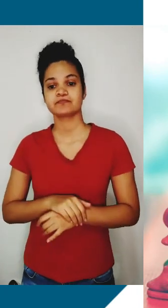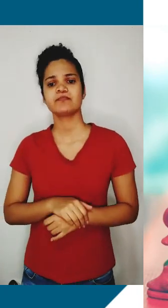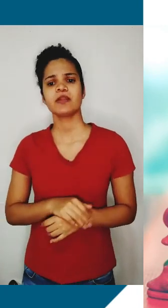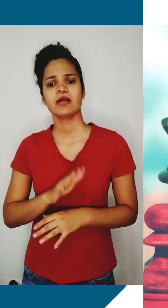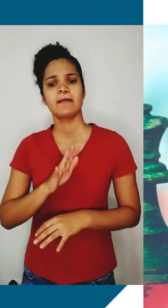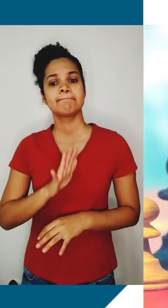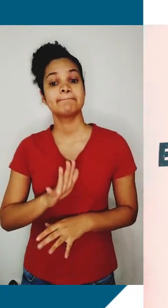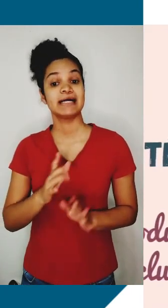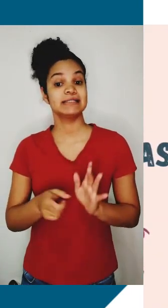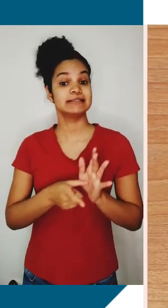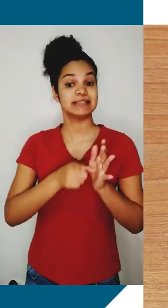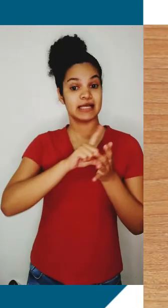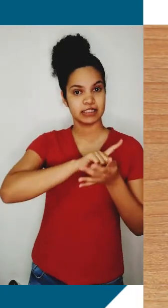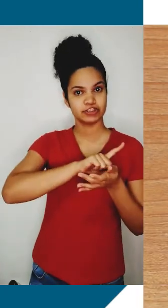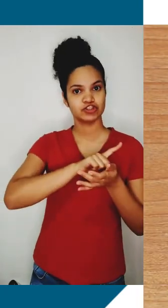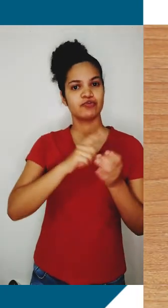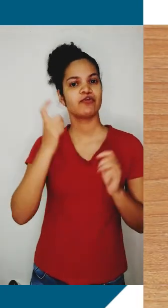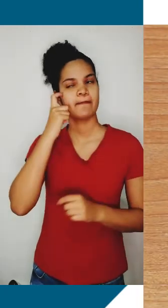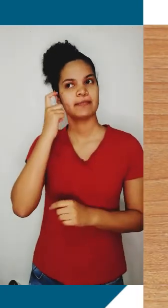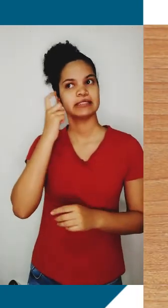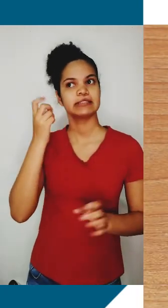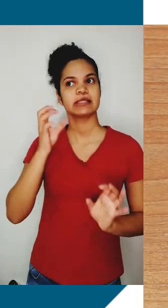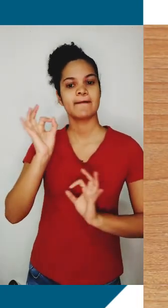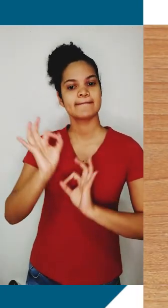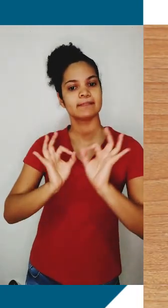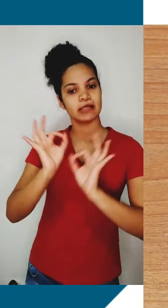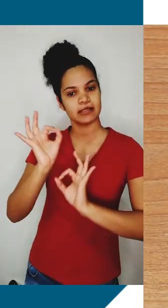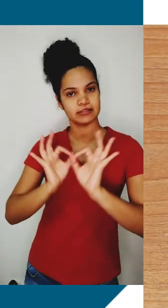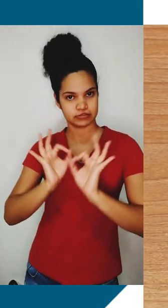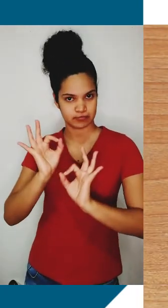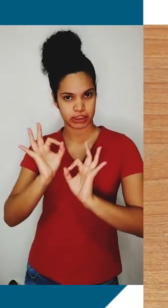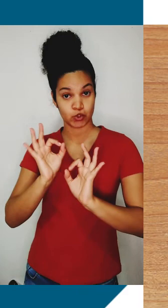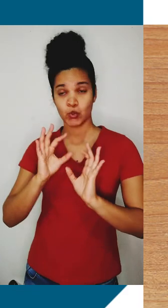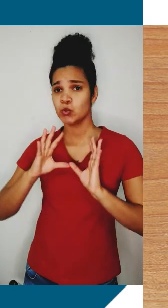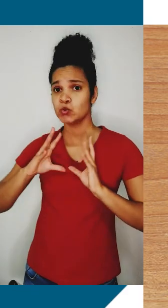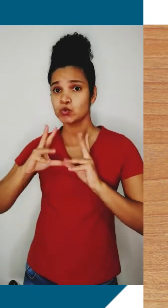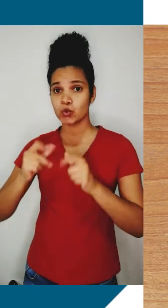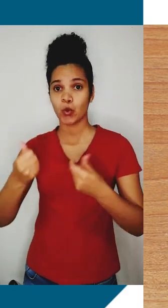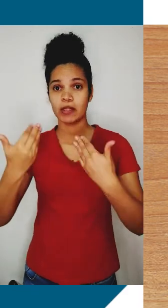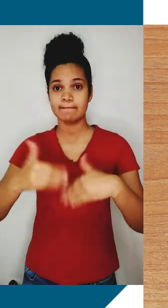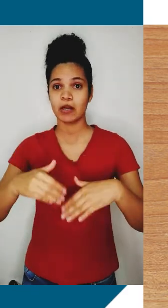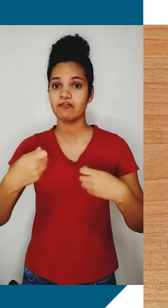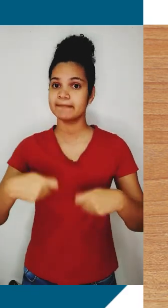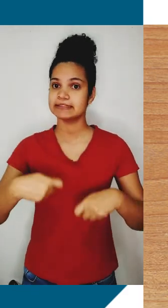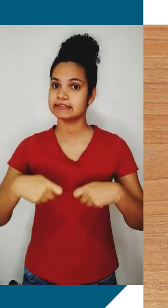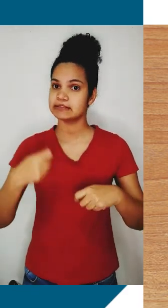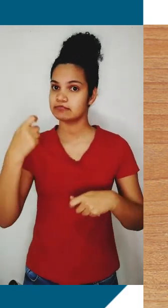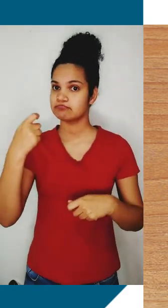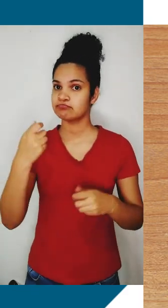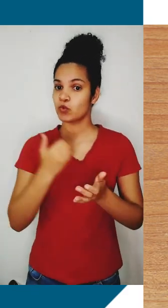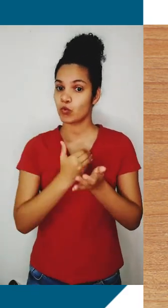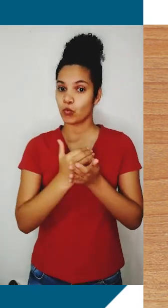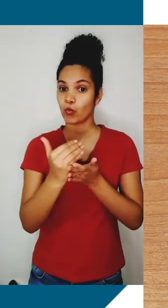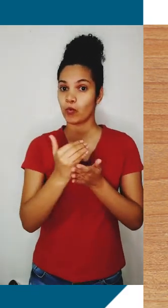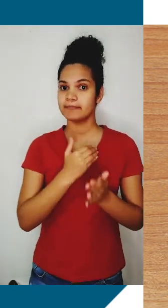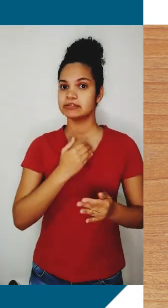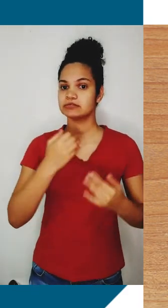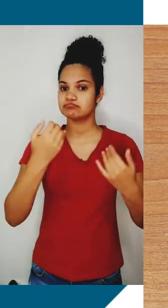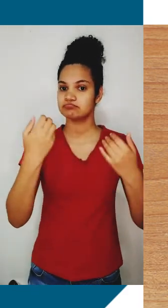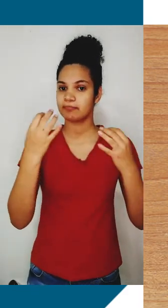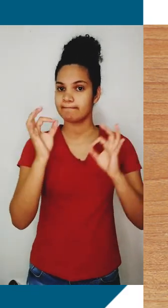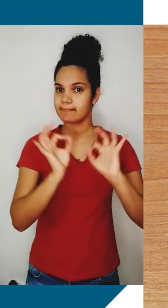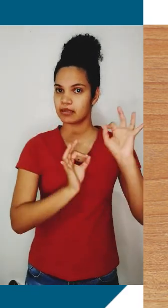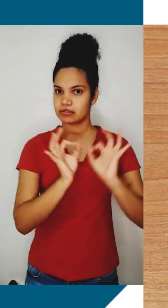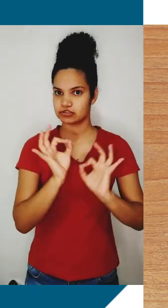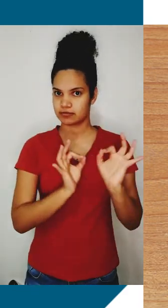e conclusão, vamos ao nosso planejamento. Toda e qualquer prova de redação deve começar pelo